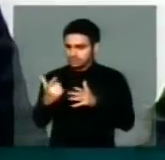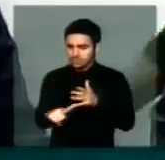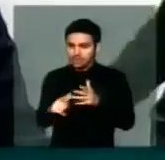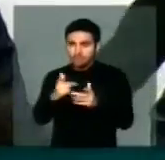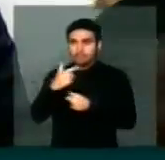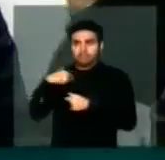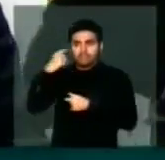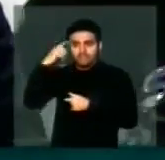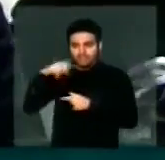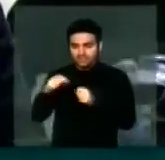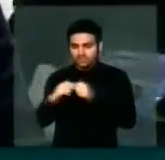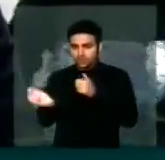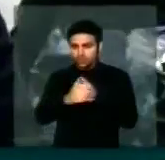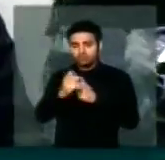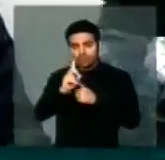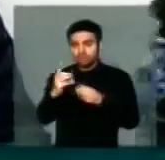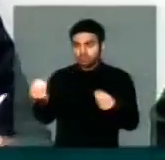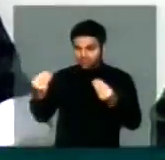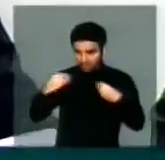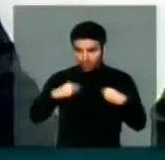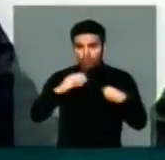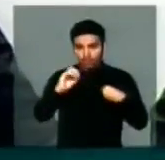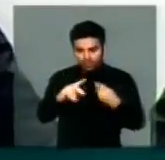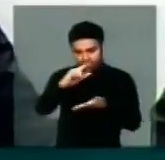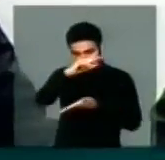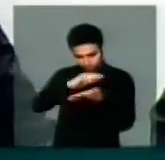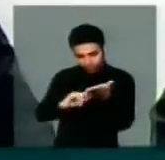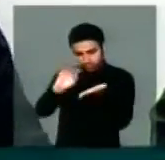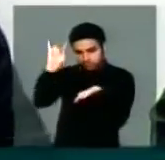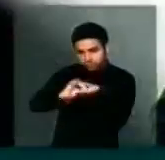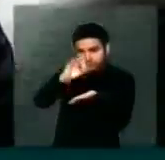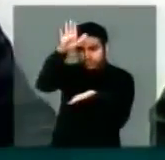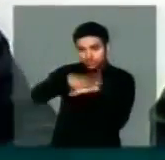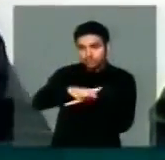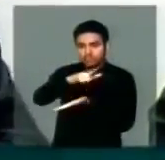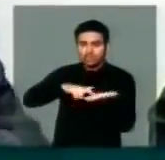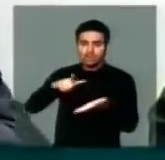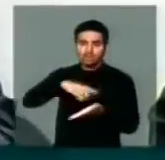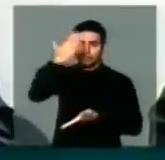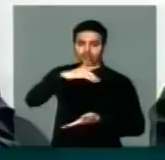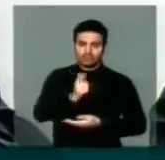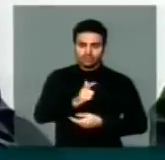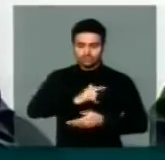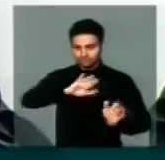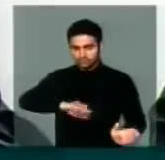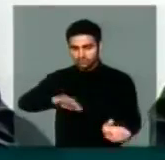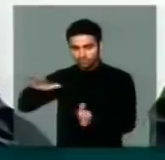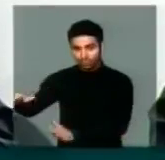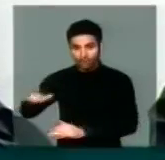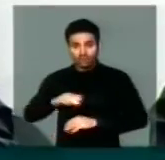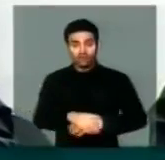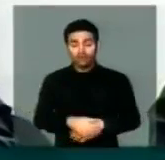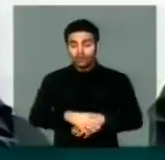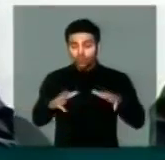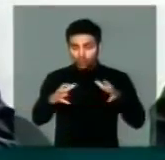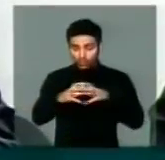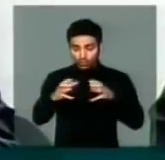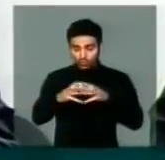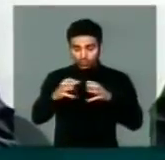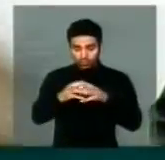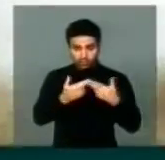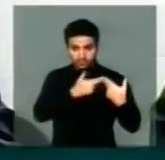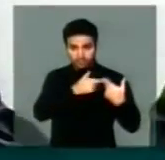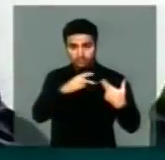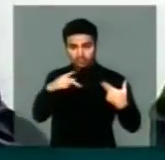a Camargo Corrêa tem a ver com a Samsung, mas vamos lá. Também do outro lado, de relevo, é o repasse registrado do Comitê Financeiro Único